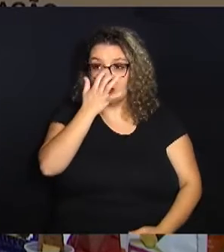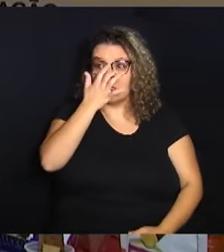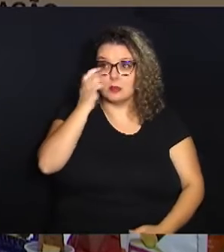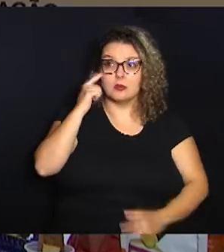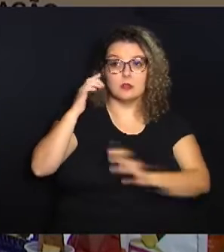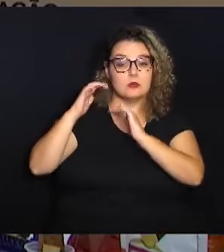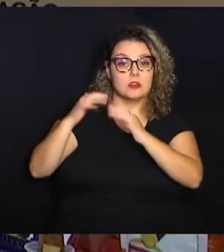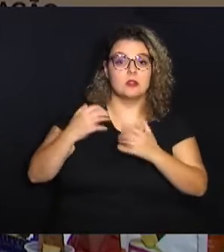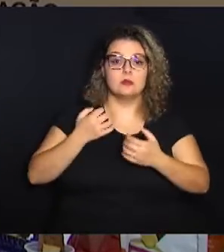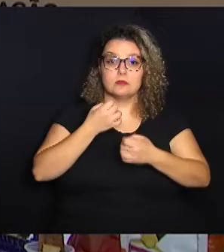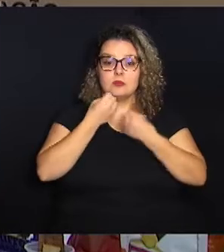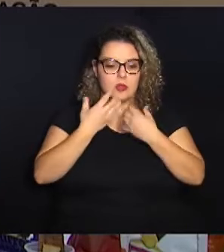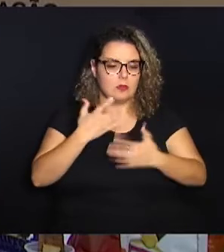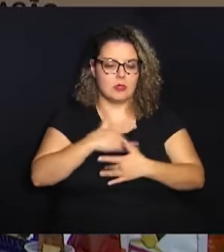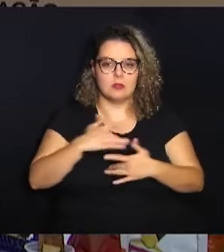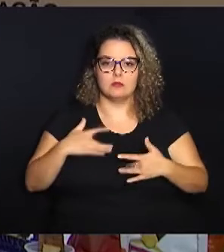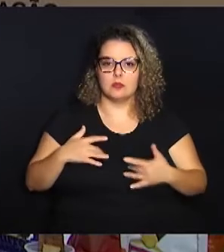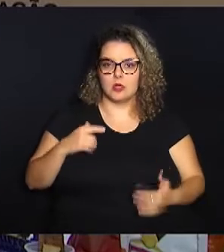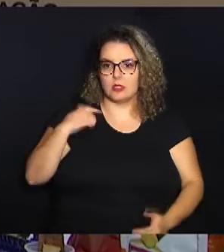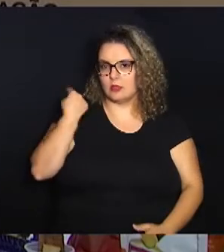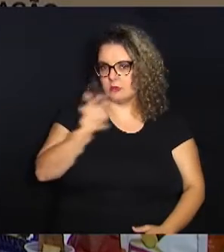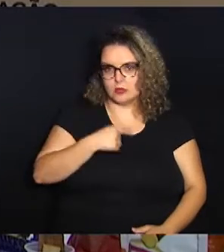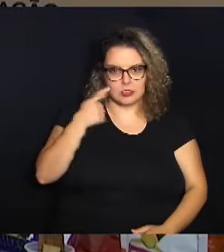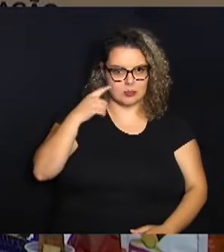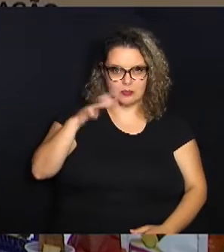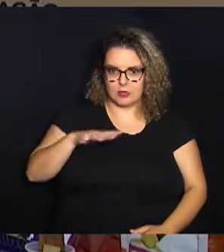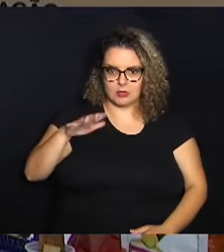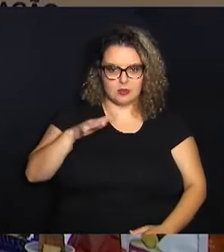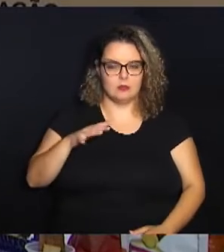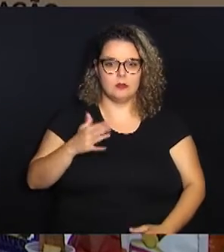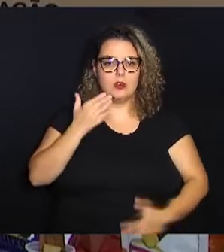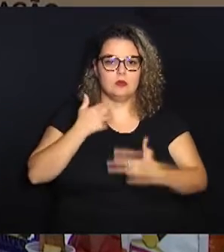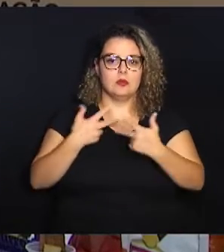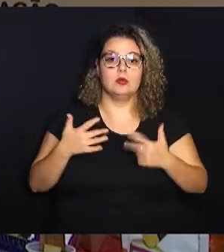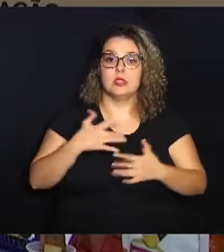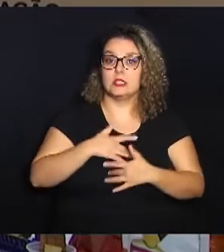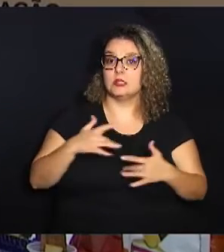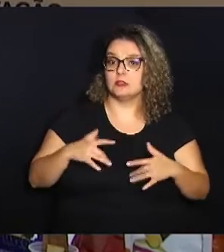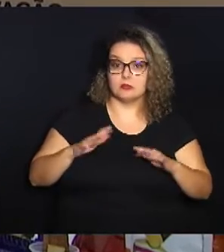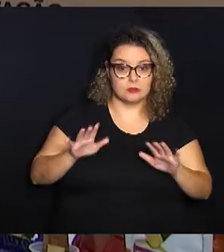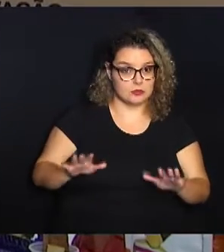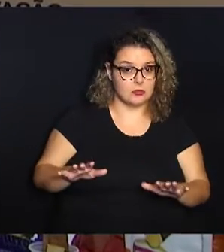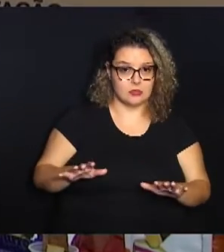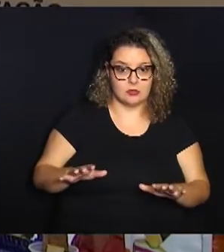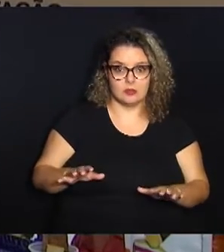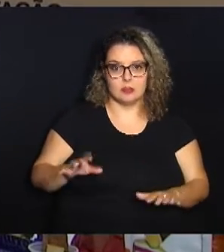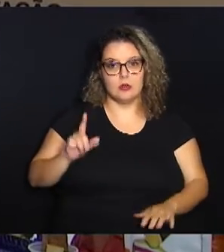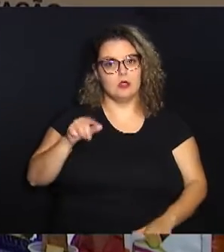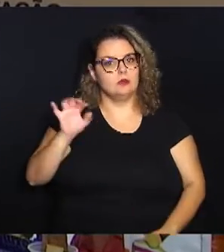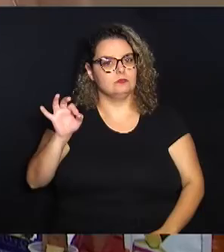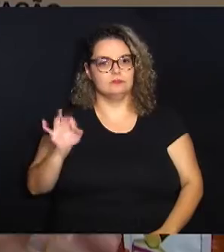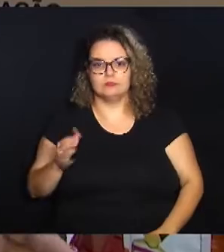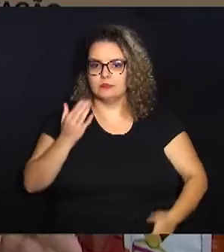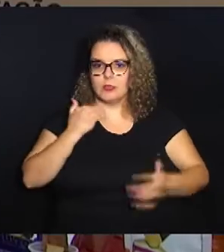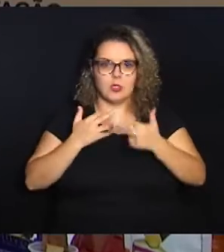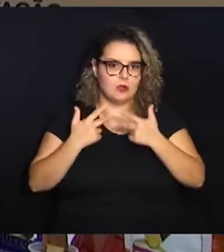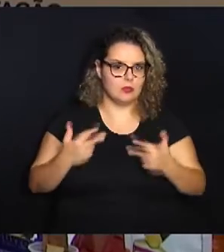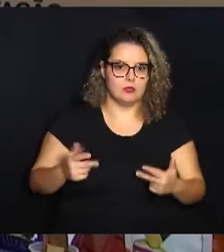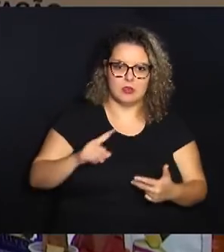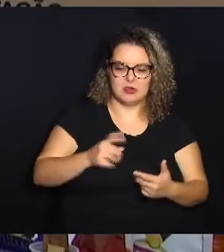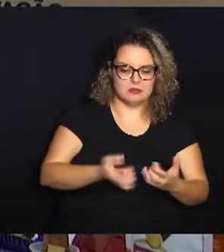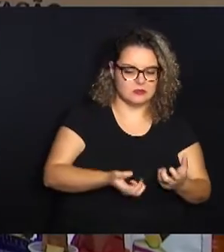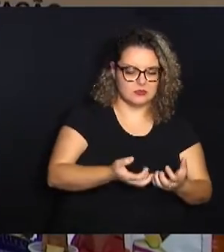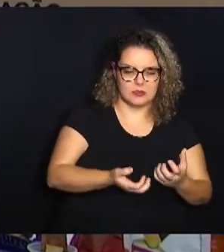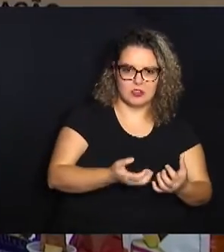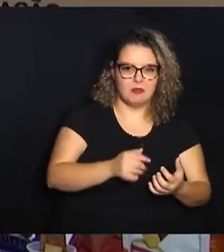no bem-estar. Então, assim, o nosso fundamento foi fazer um alimento que fosse saudável. É uma tendência a gente comer não